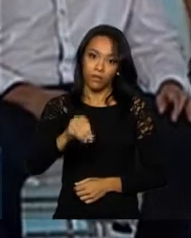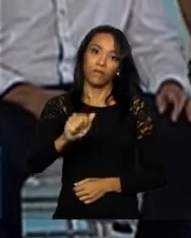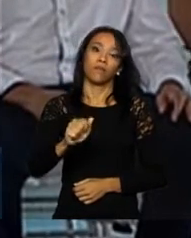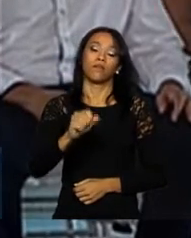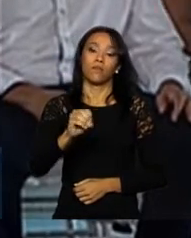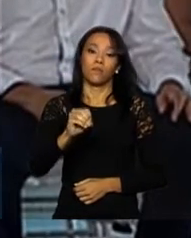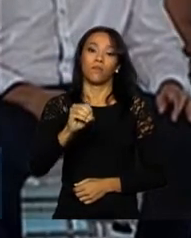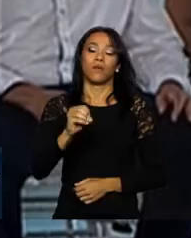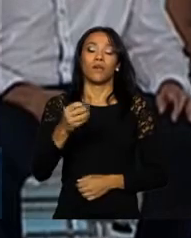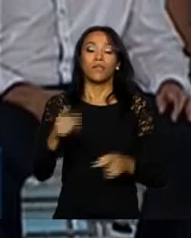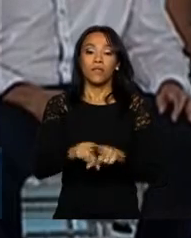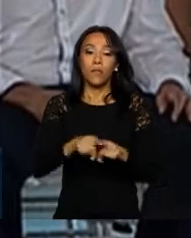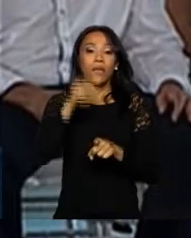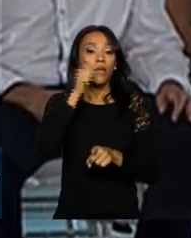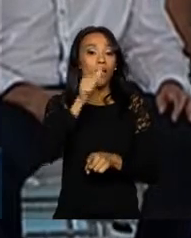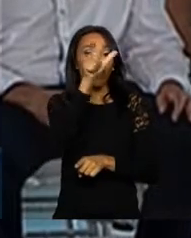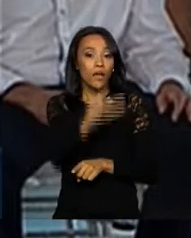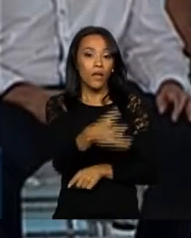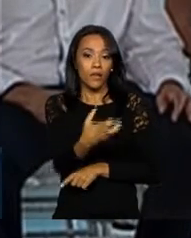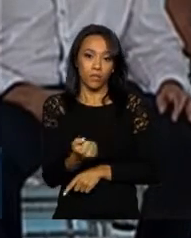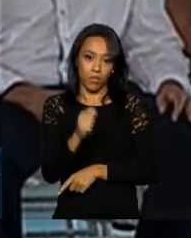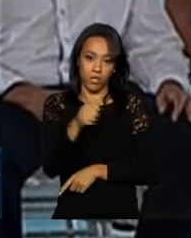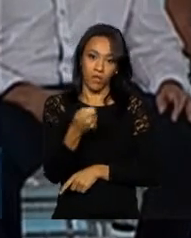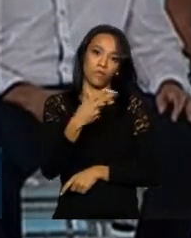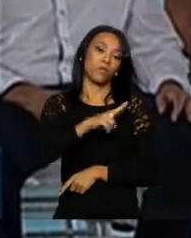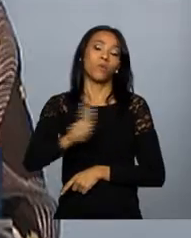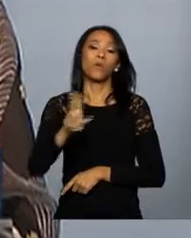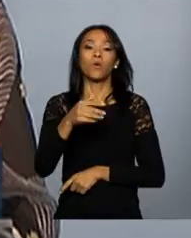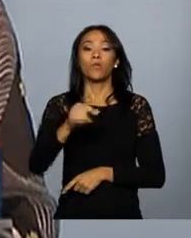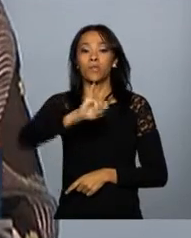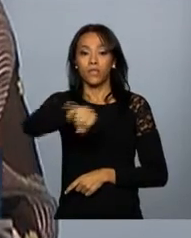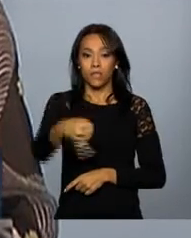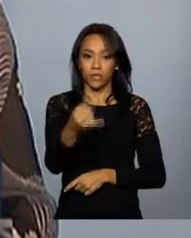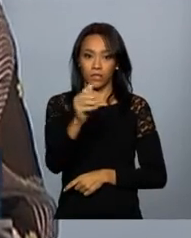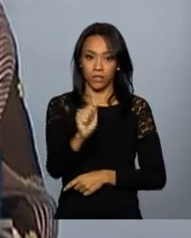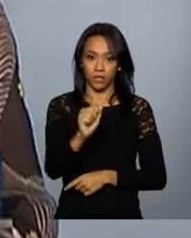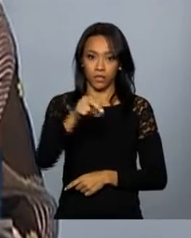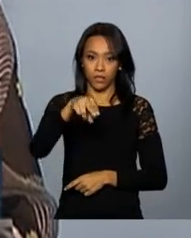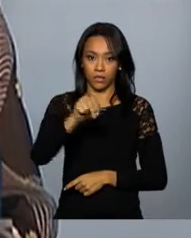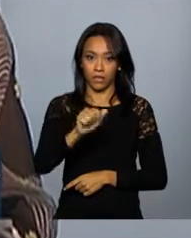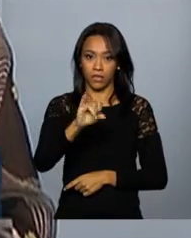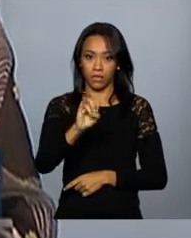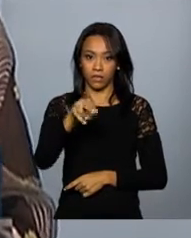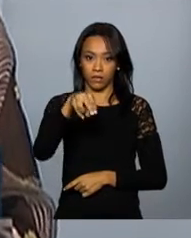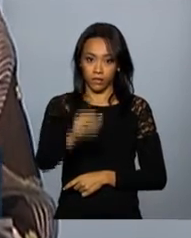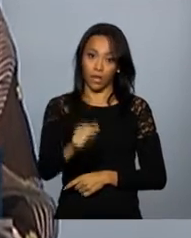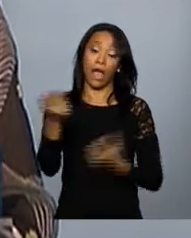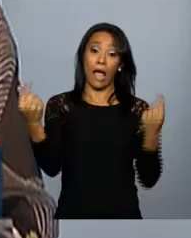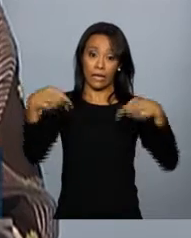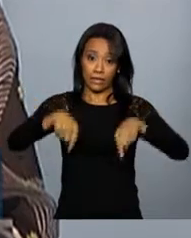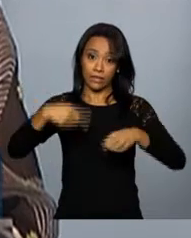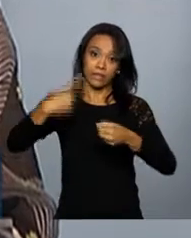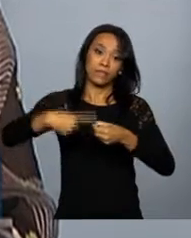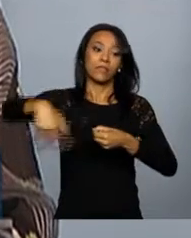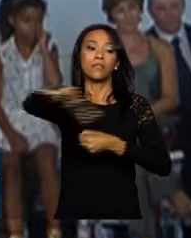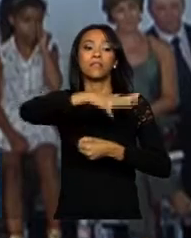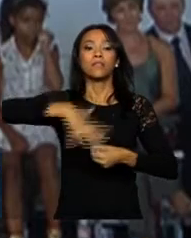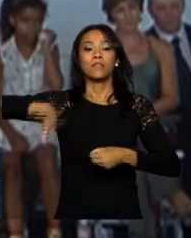beneficiária, que recebeu a chave, Janaína de Souza. Aqui em São Paulo, em